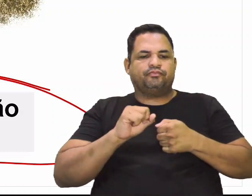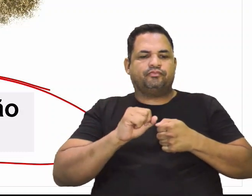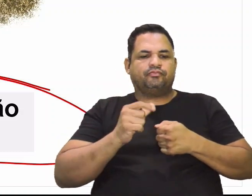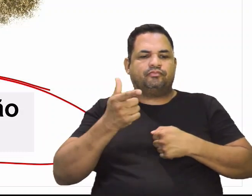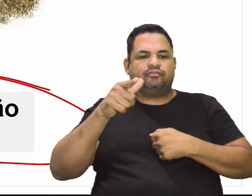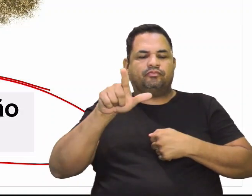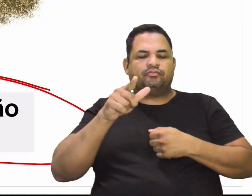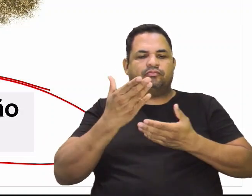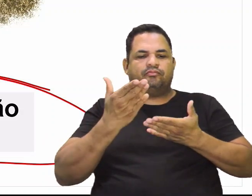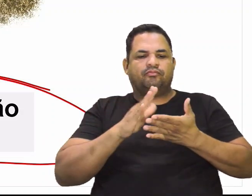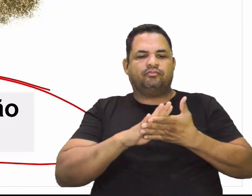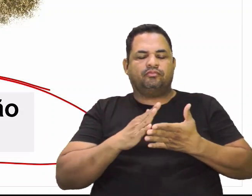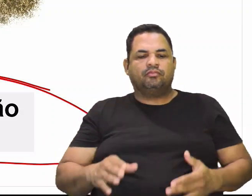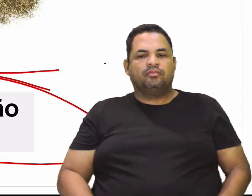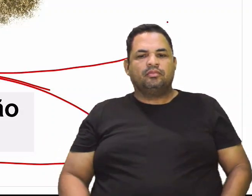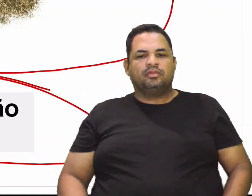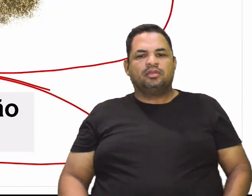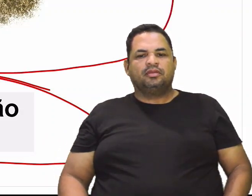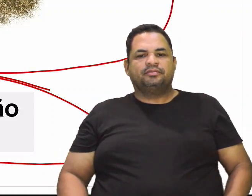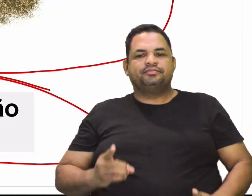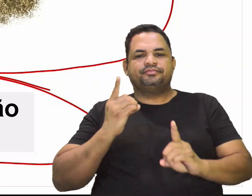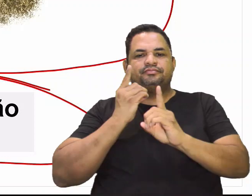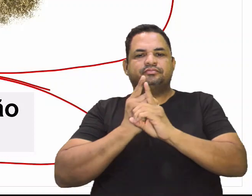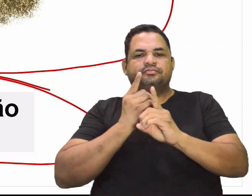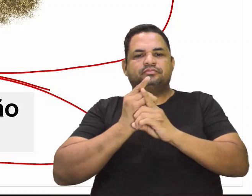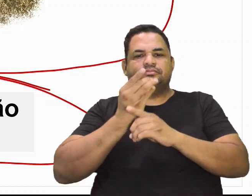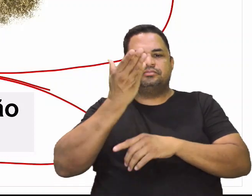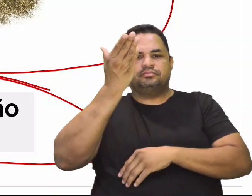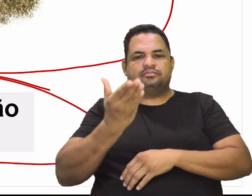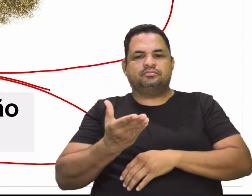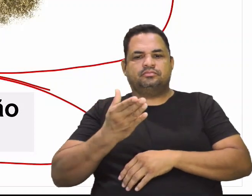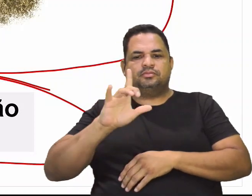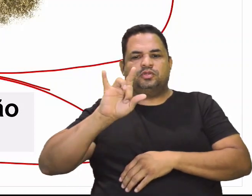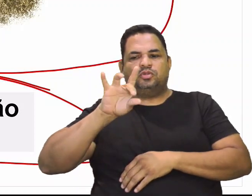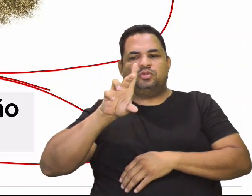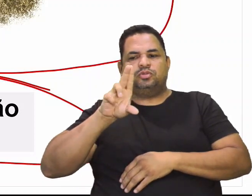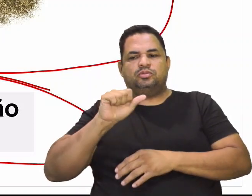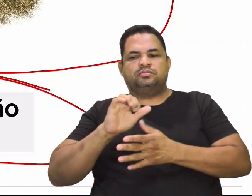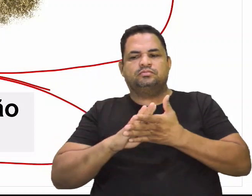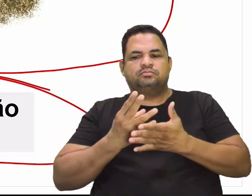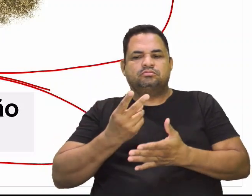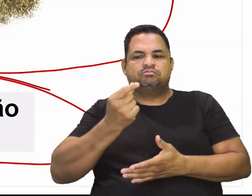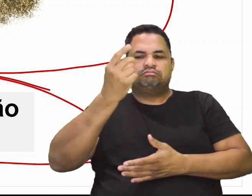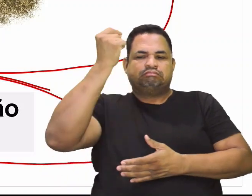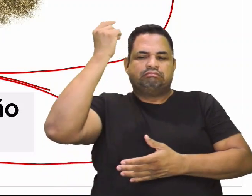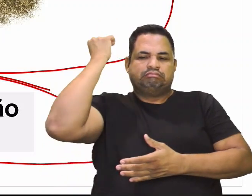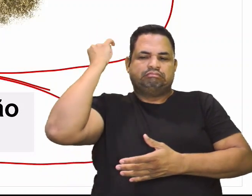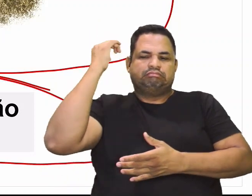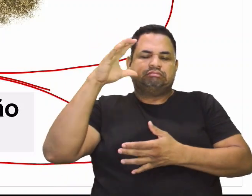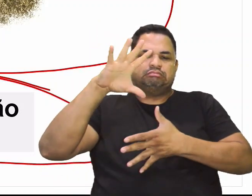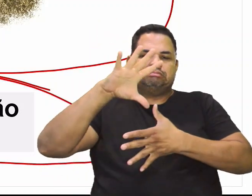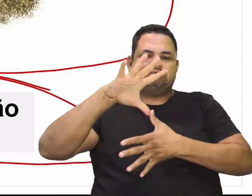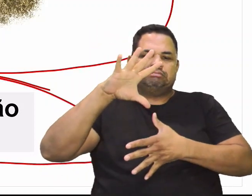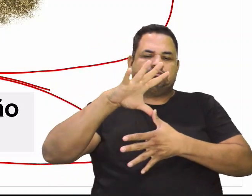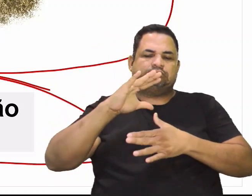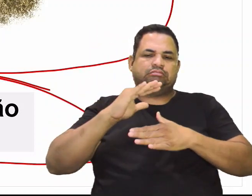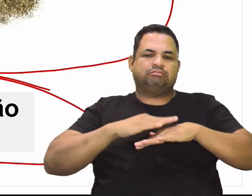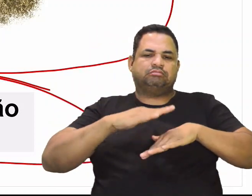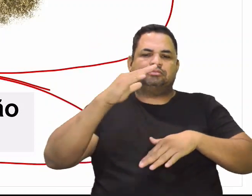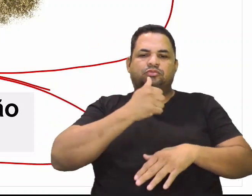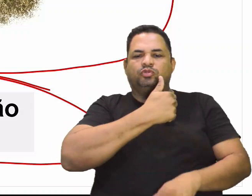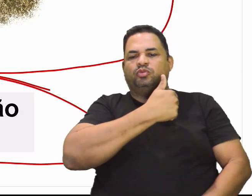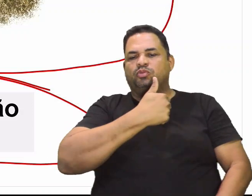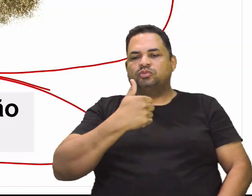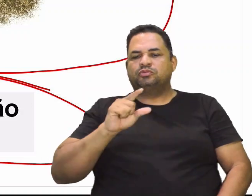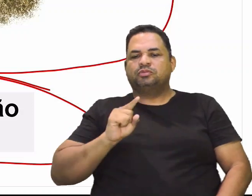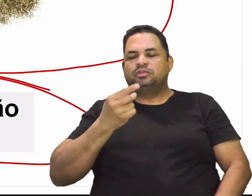reconstituir. Assim foi encontrada a Luzia. É o fóssil mais antigo das Américas, com 11.500